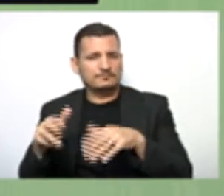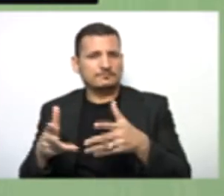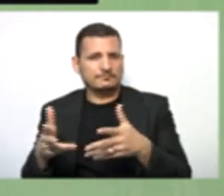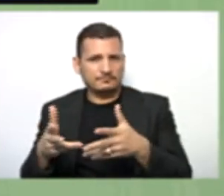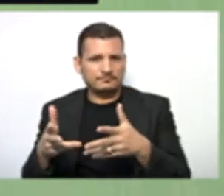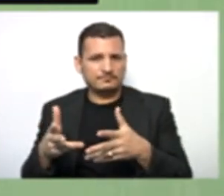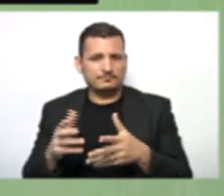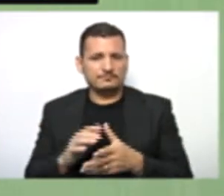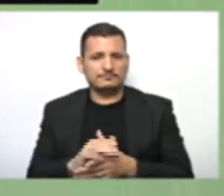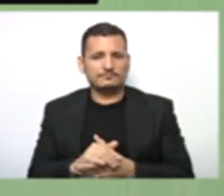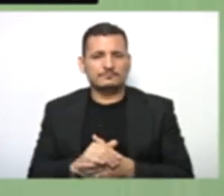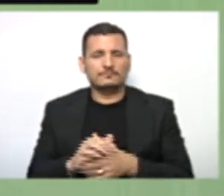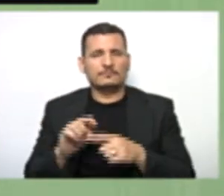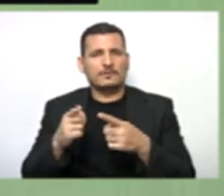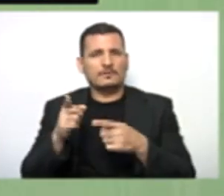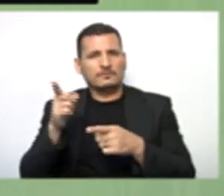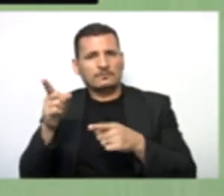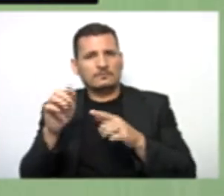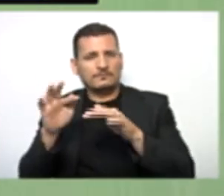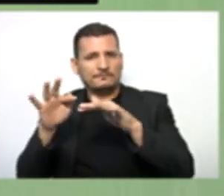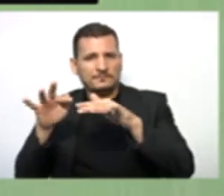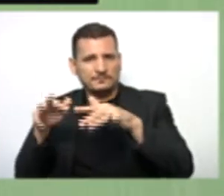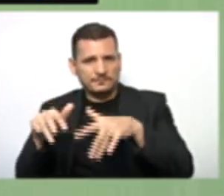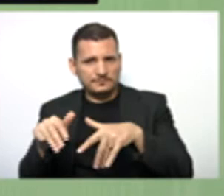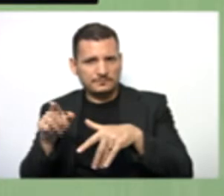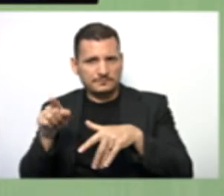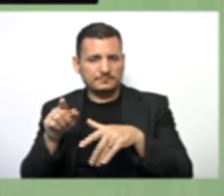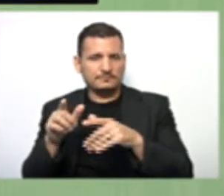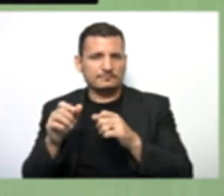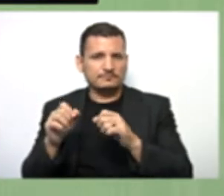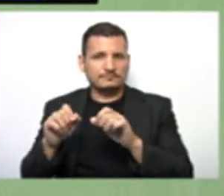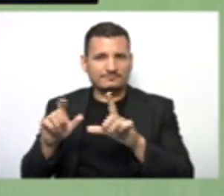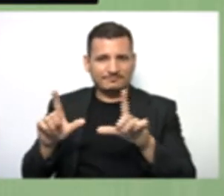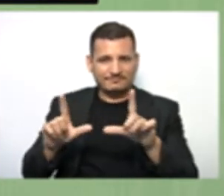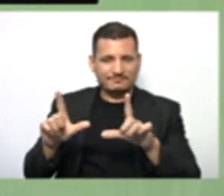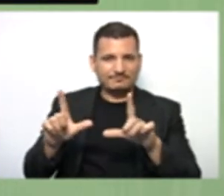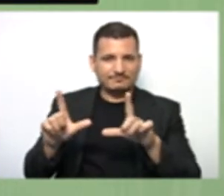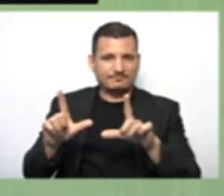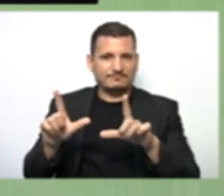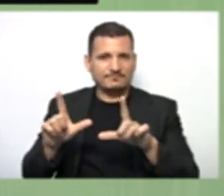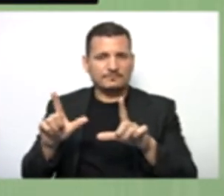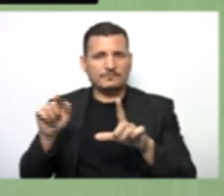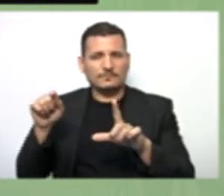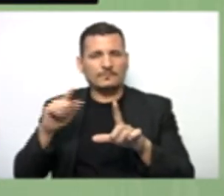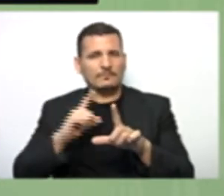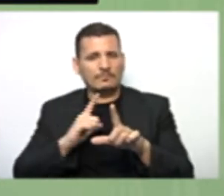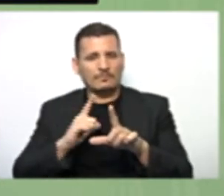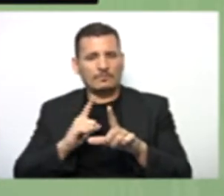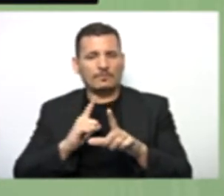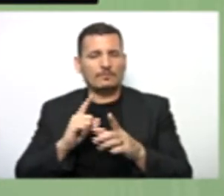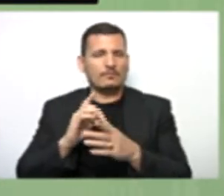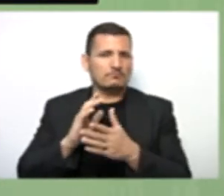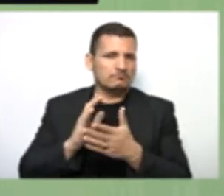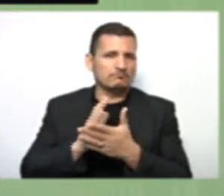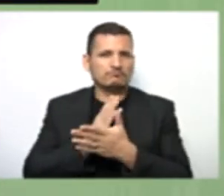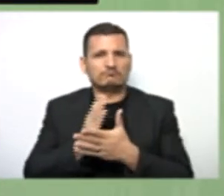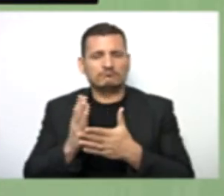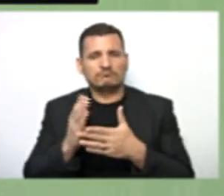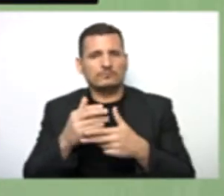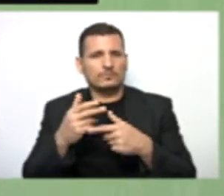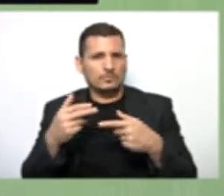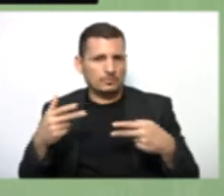que essa finalização no estado terminado, ela tem algumas coisas, vamos dizer assim, a